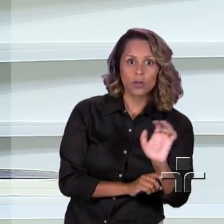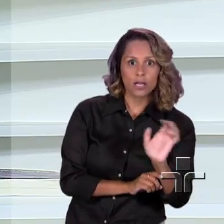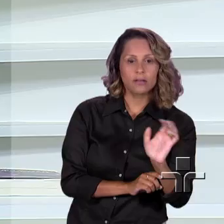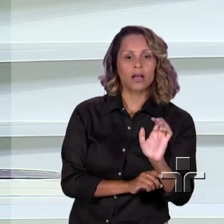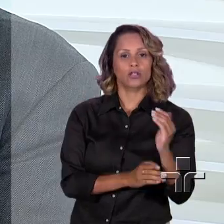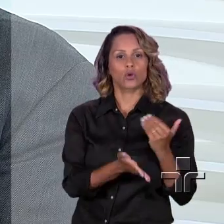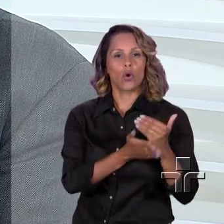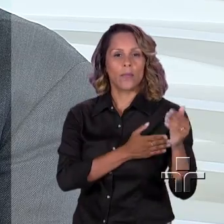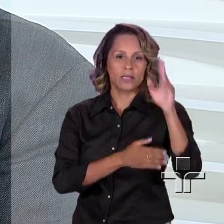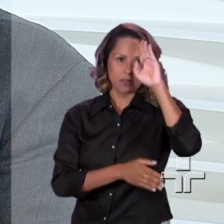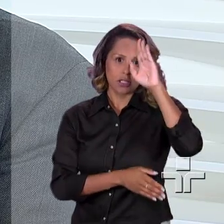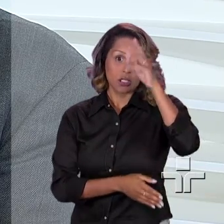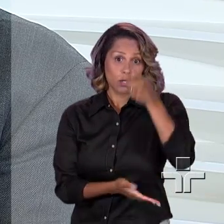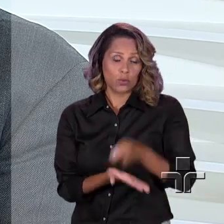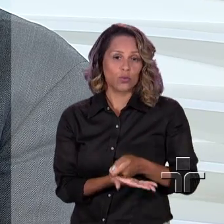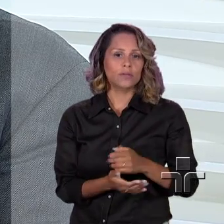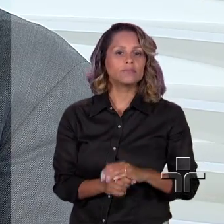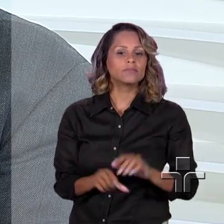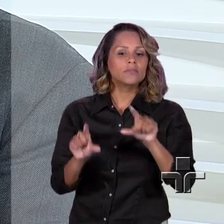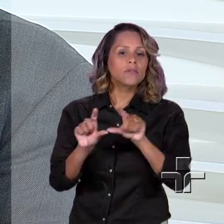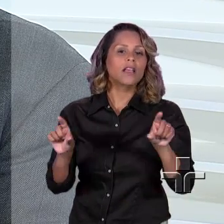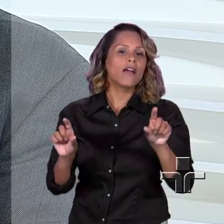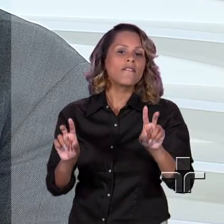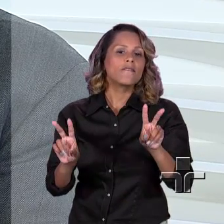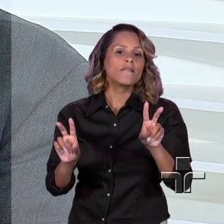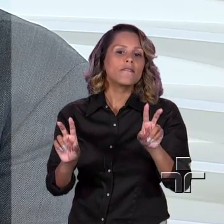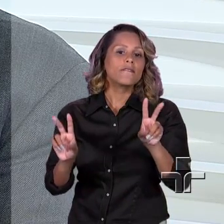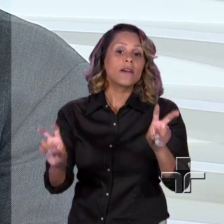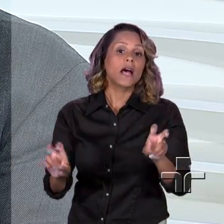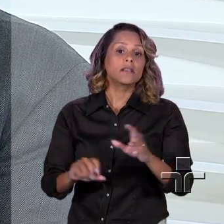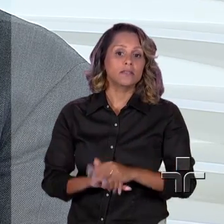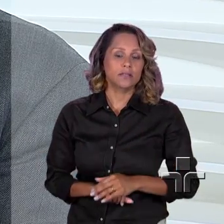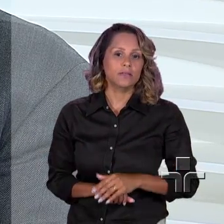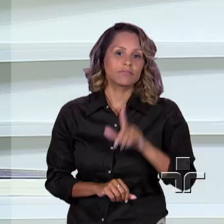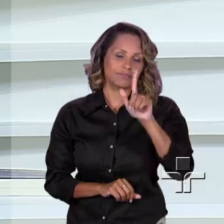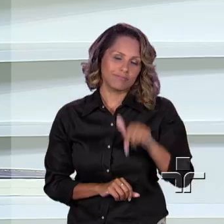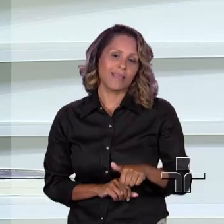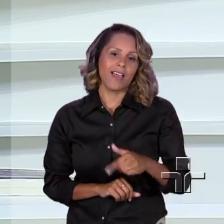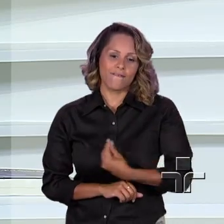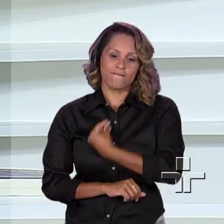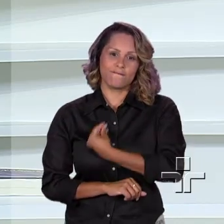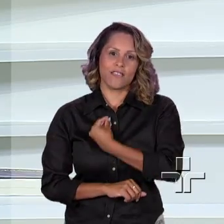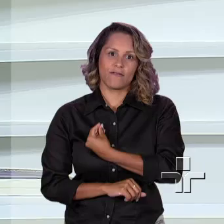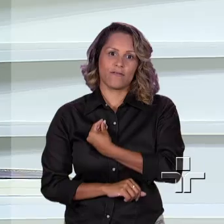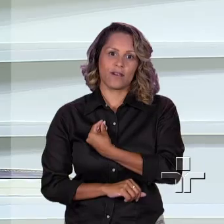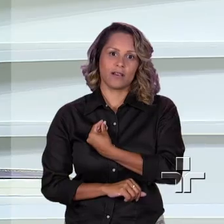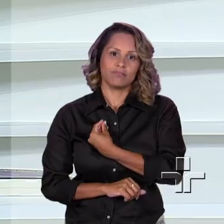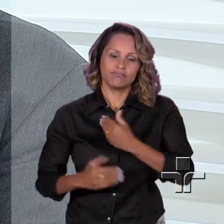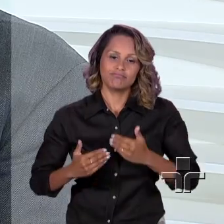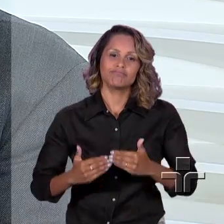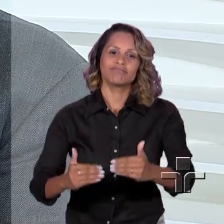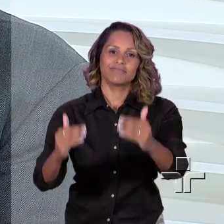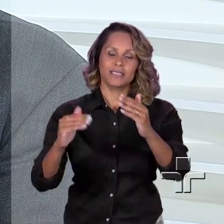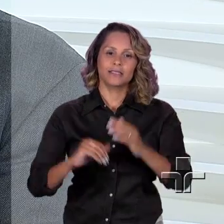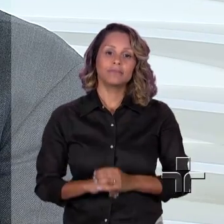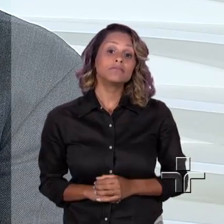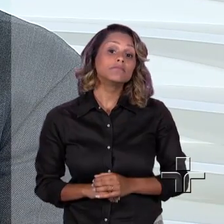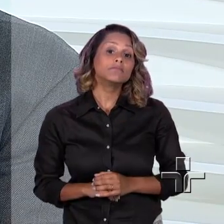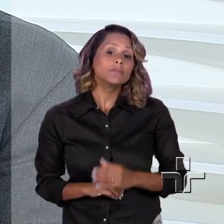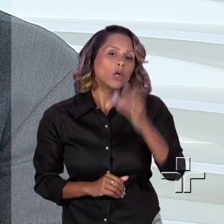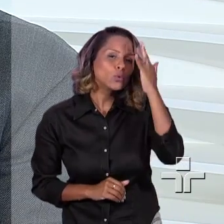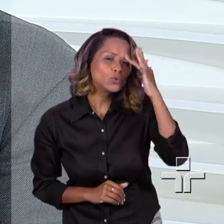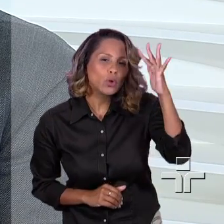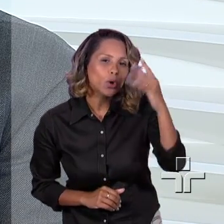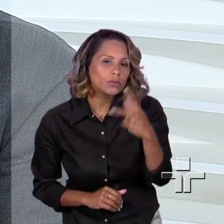ou um verso? Uma frase de Herbert Daniel, Viva a Vida. Ótimo. E um sonho?